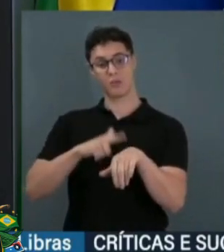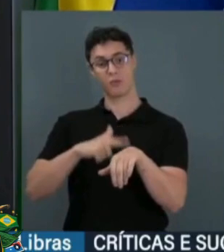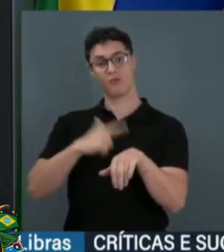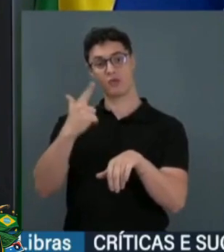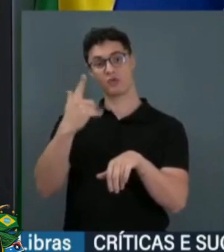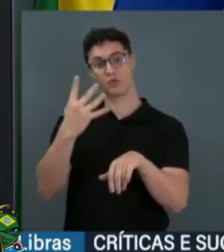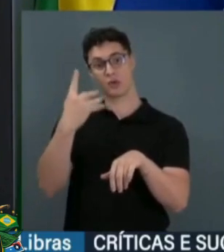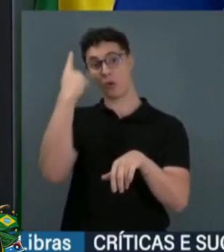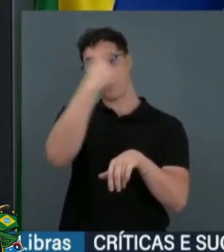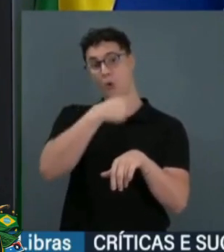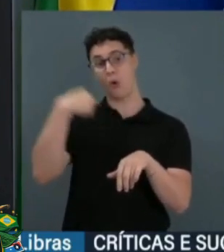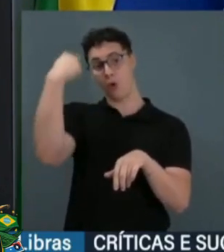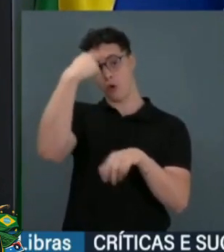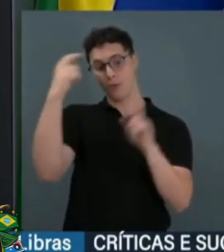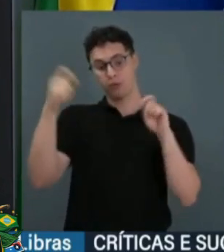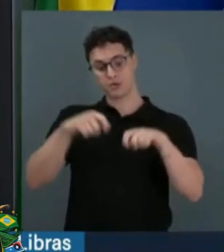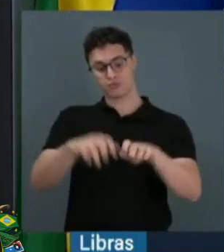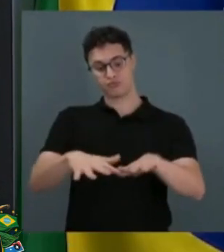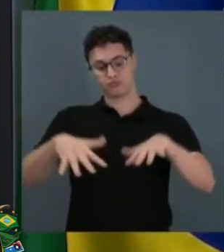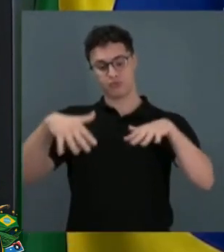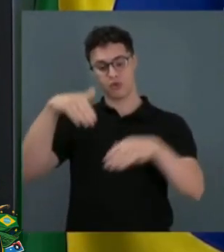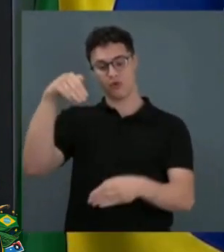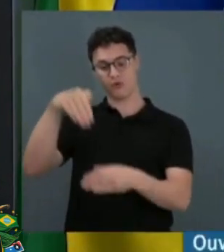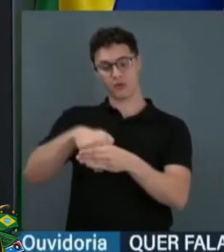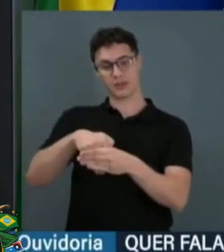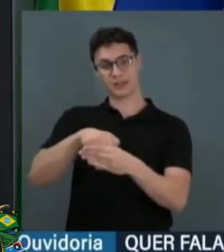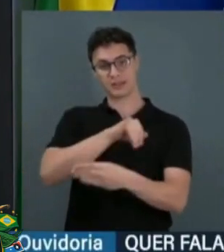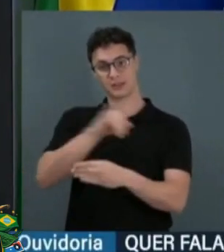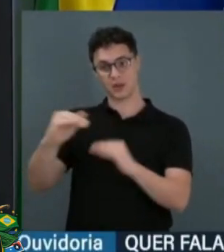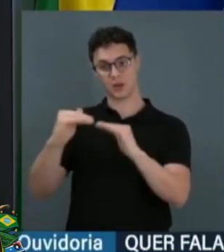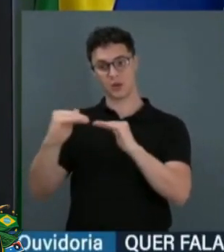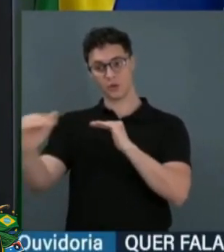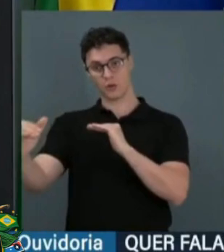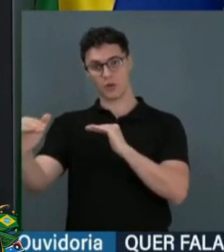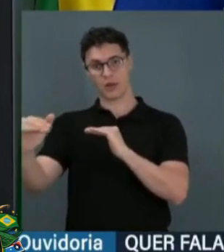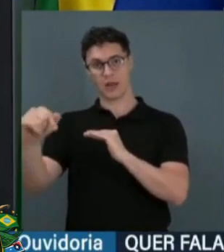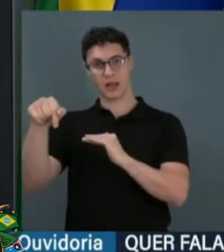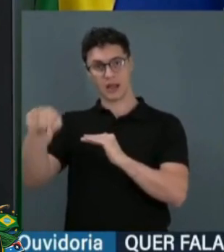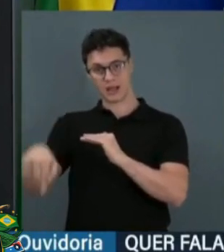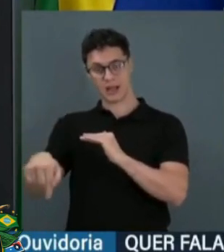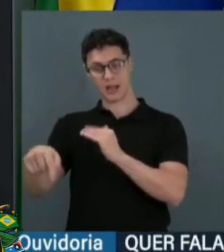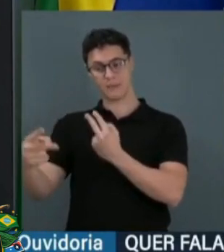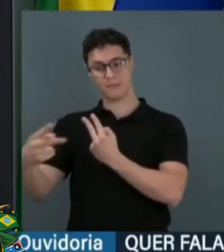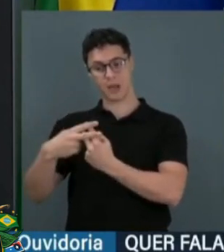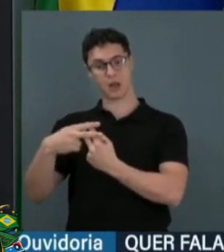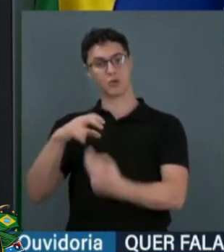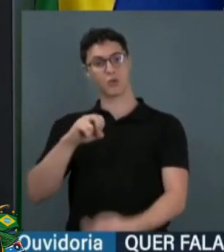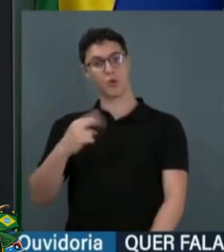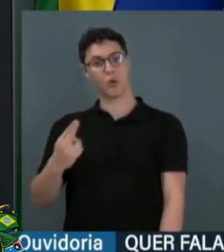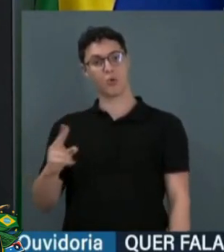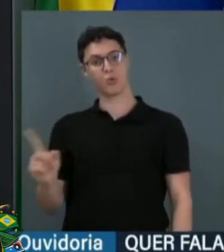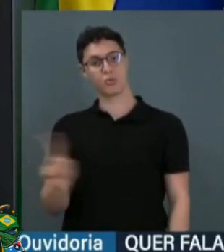para colocar no plenário, votação, se mantém o senador Marcos Duval detido ou não.